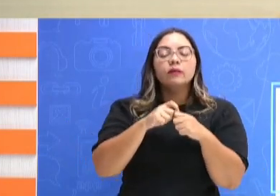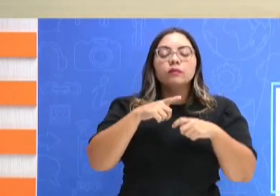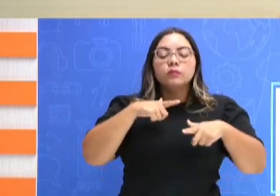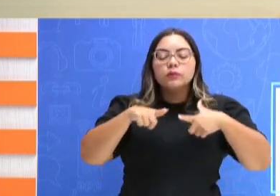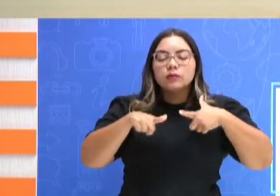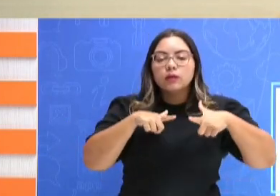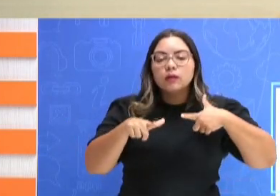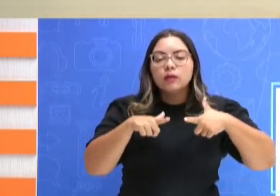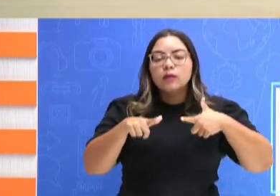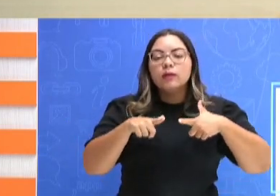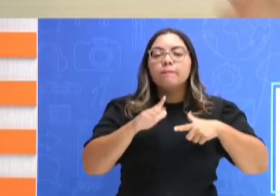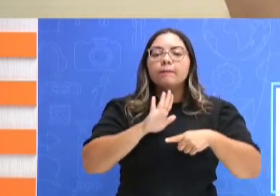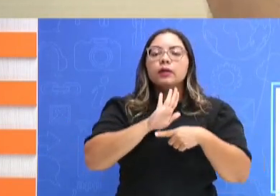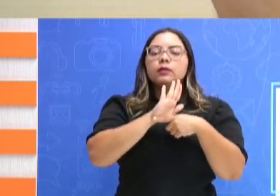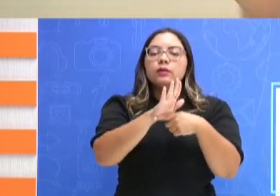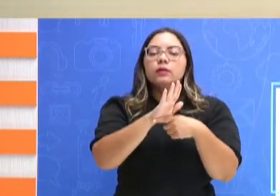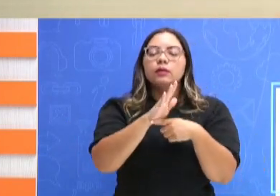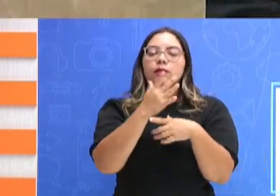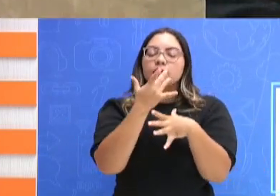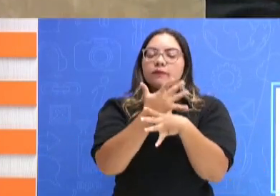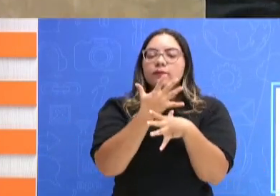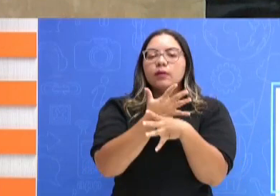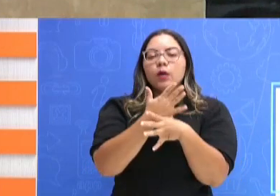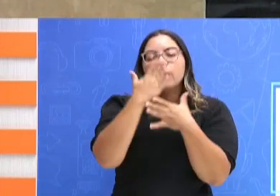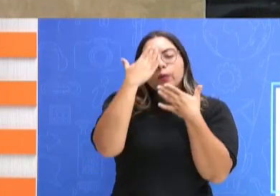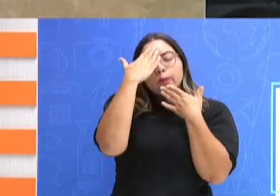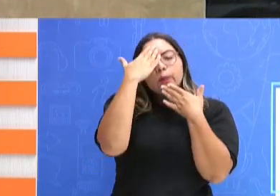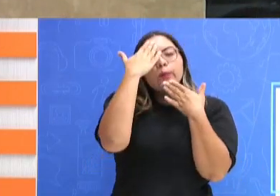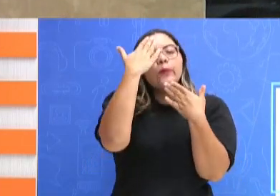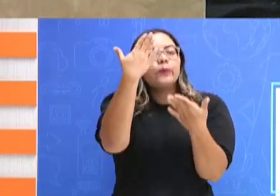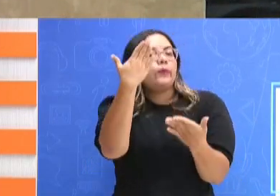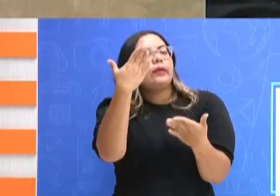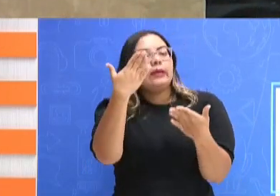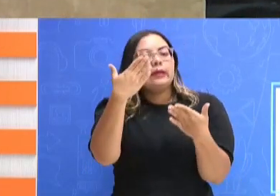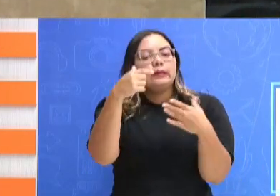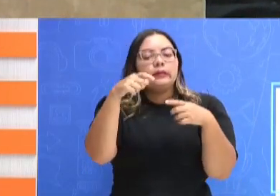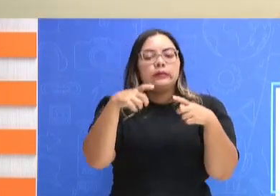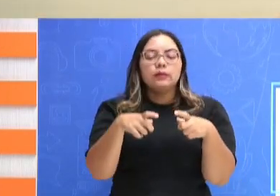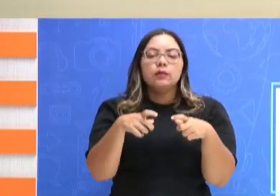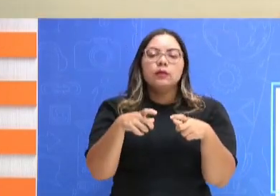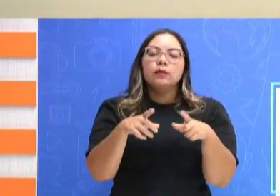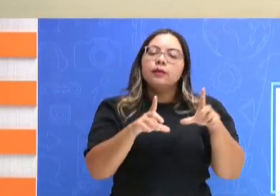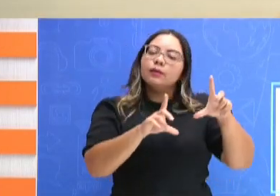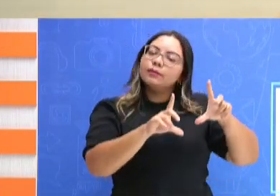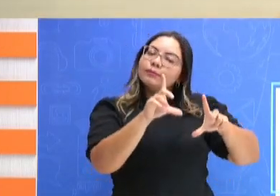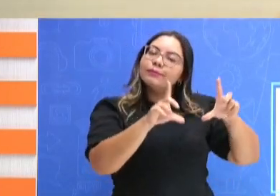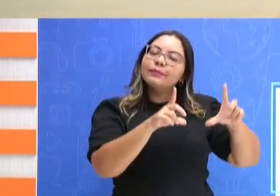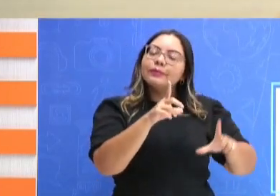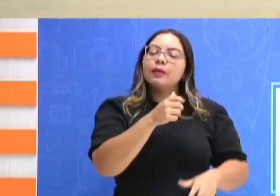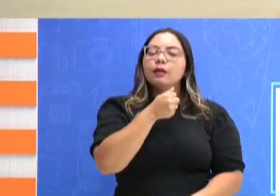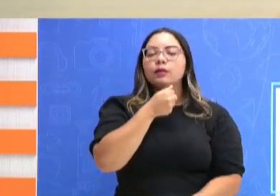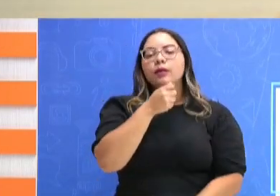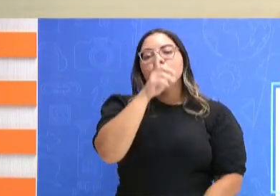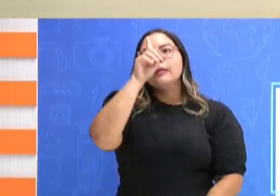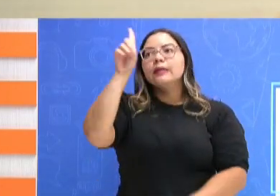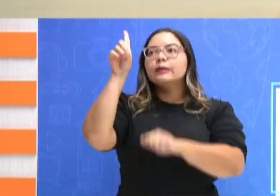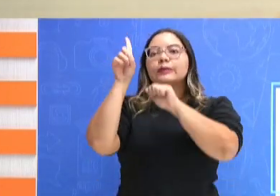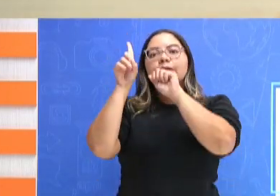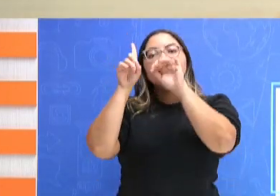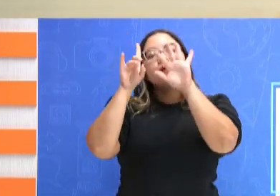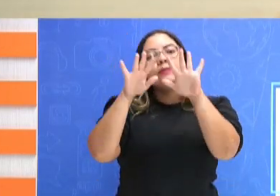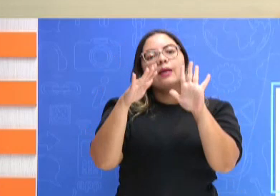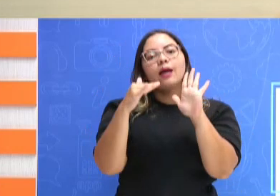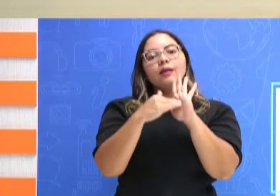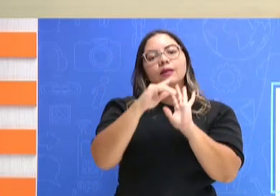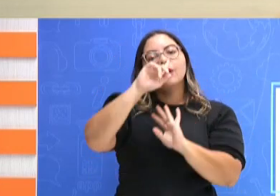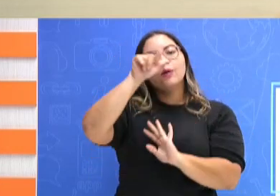dias para conduzir a cidade. Muito obrigado pelo espaço aqui dado pelo Sistema Guaranaré de Comunicação. Que Deus abençoe vocês